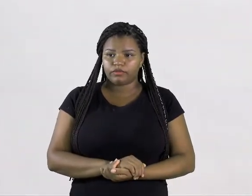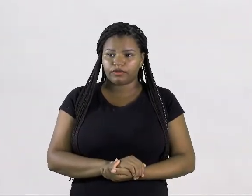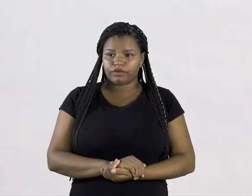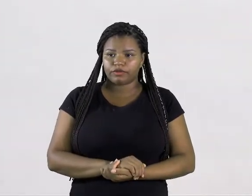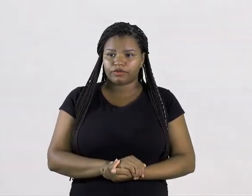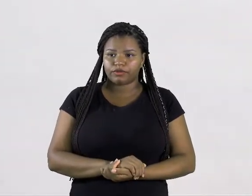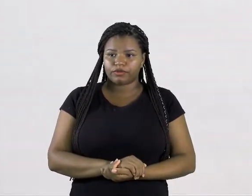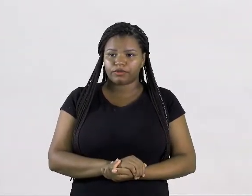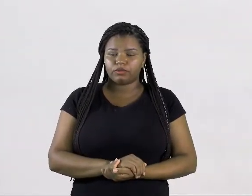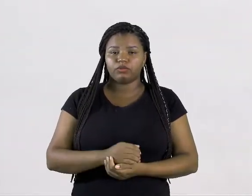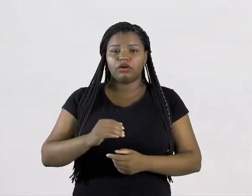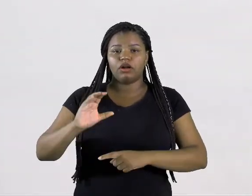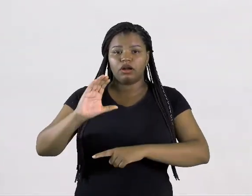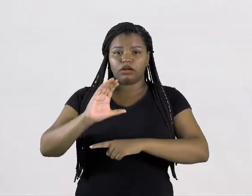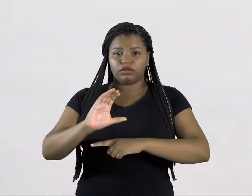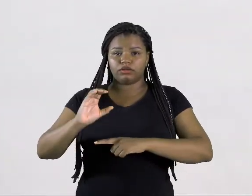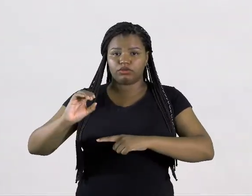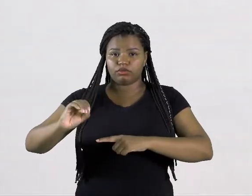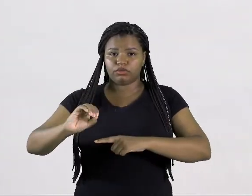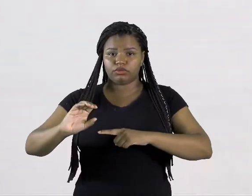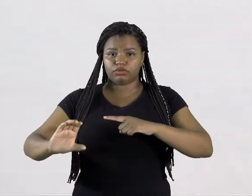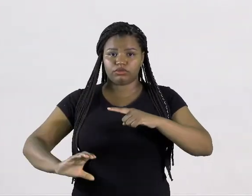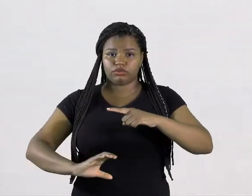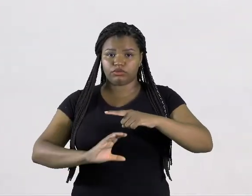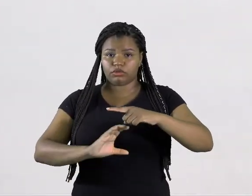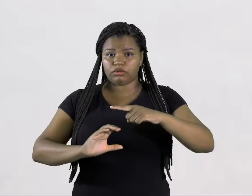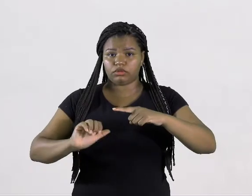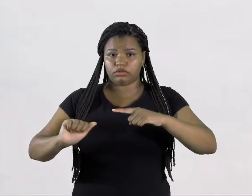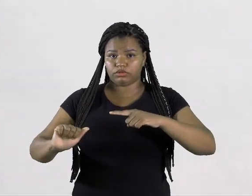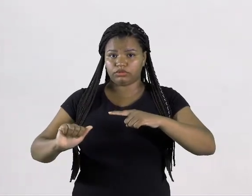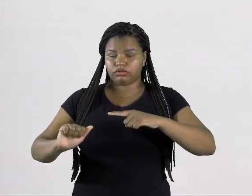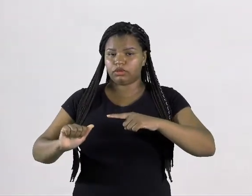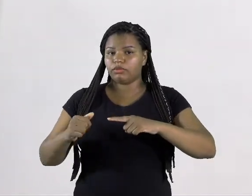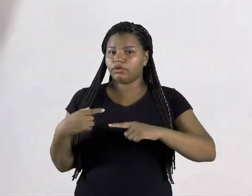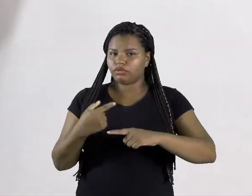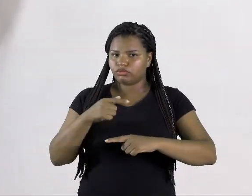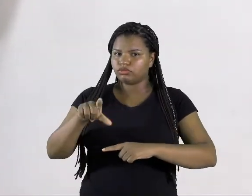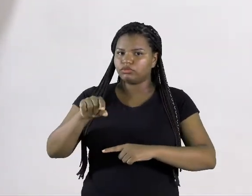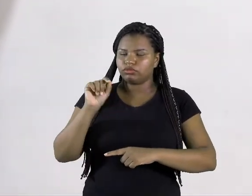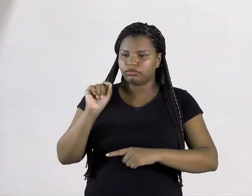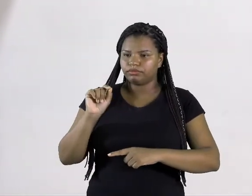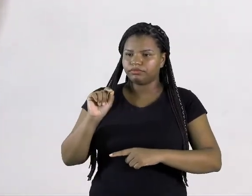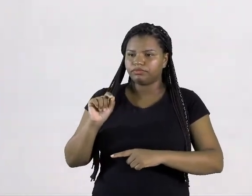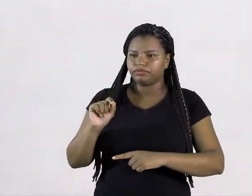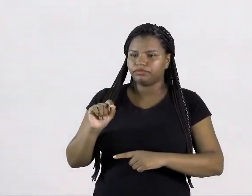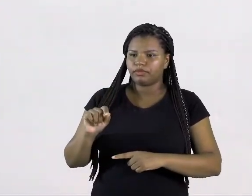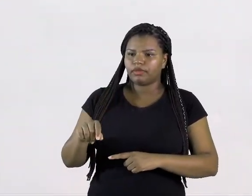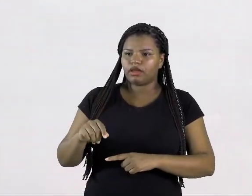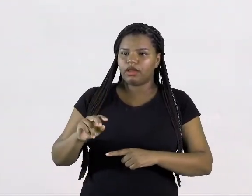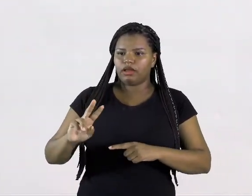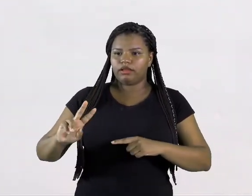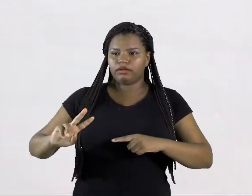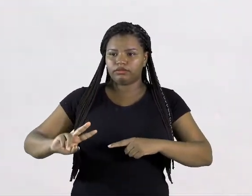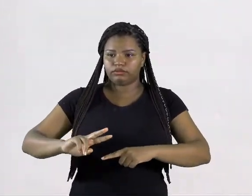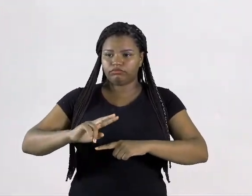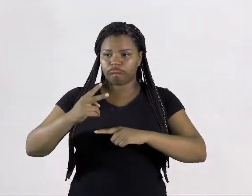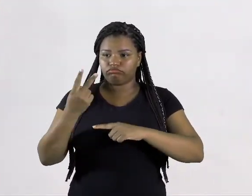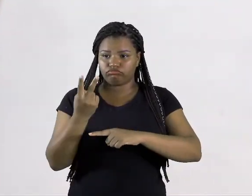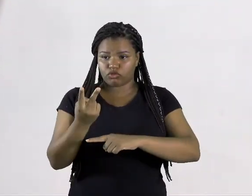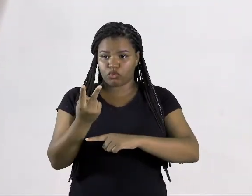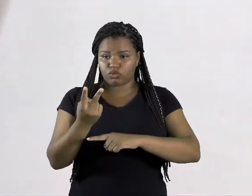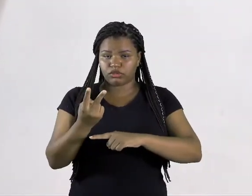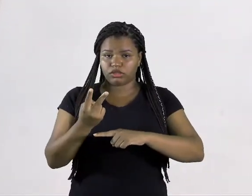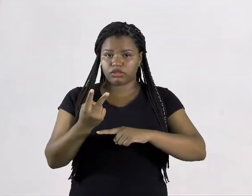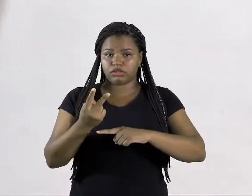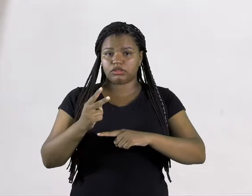cateto oposto sobre o cateto adjacente, porque foi esse ângulo que a gente escolheu, correto? Então, o cateto oposto vale 2 e o cateto adjacente também